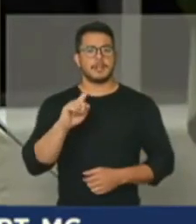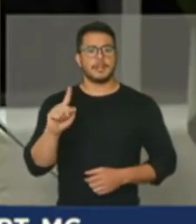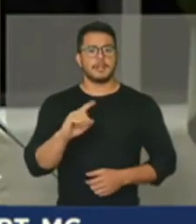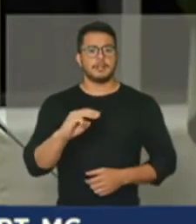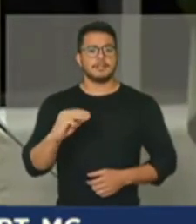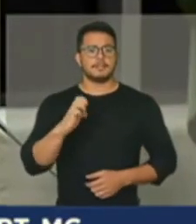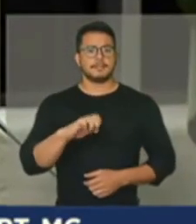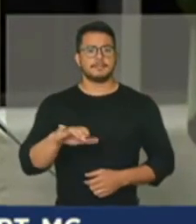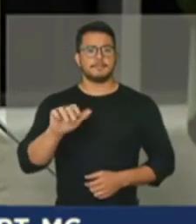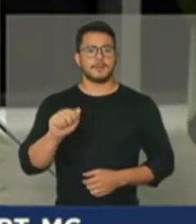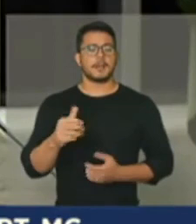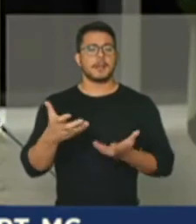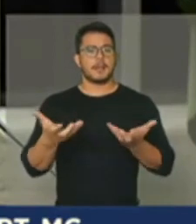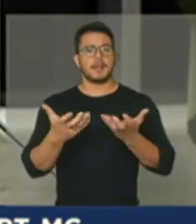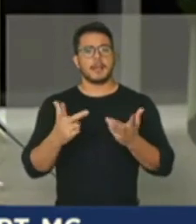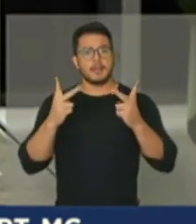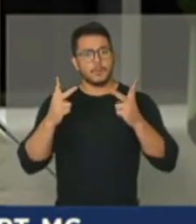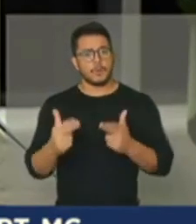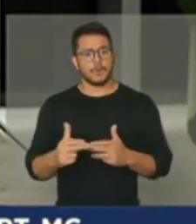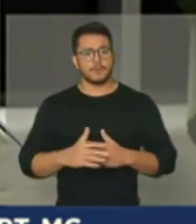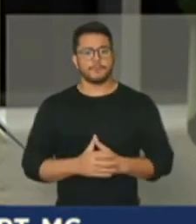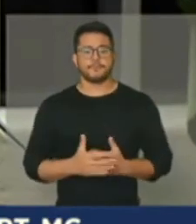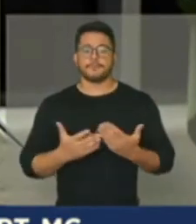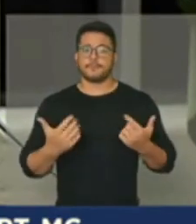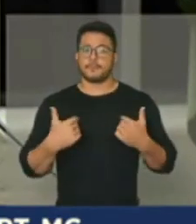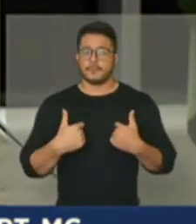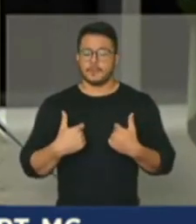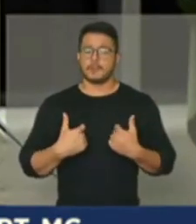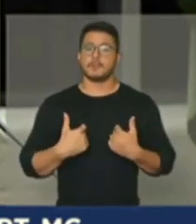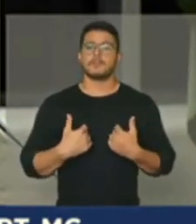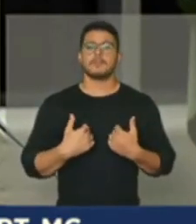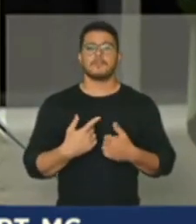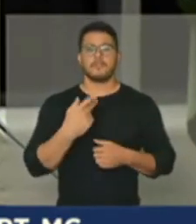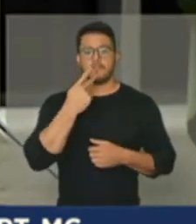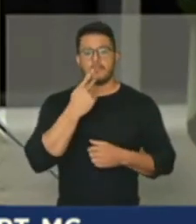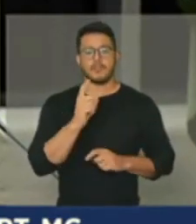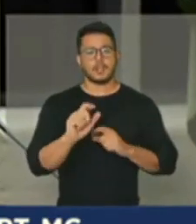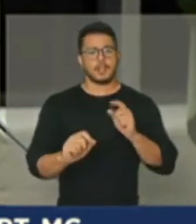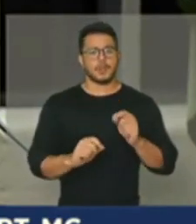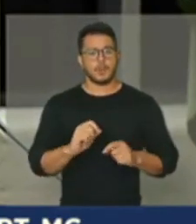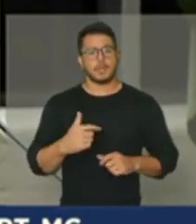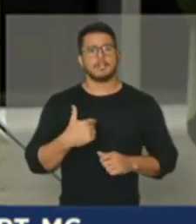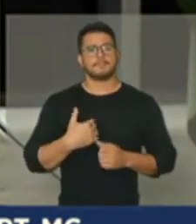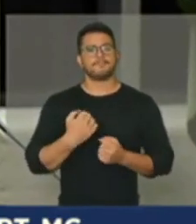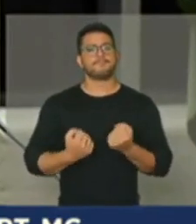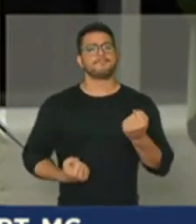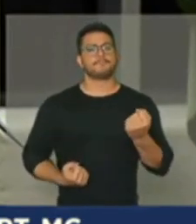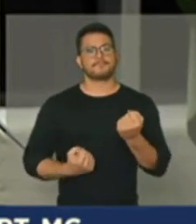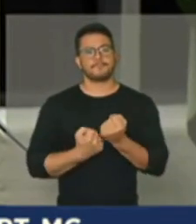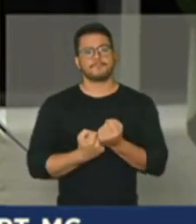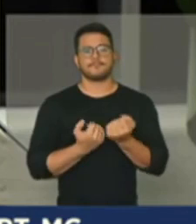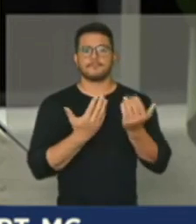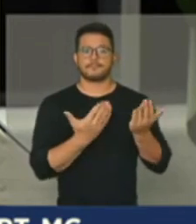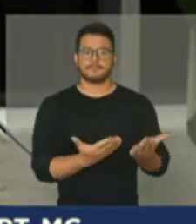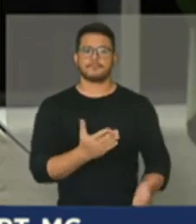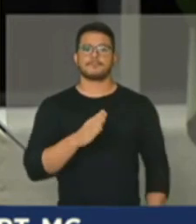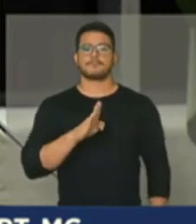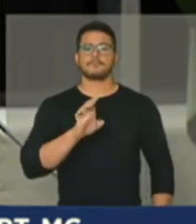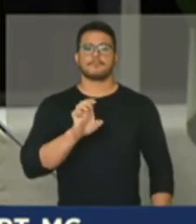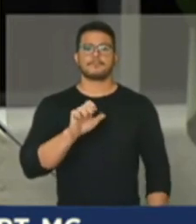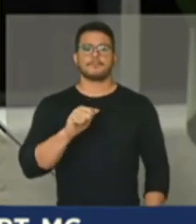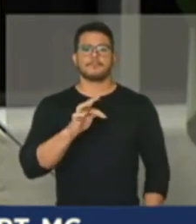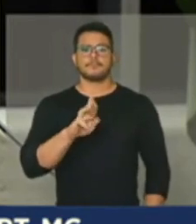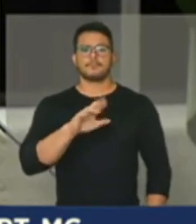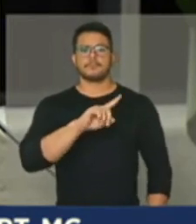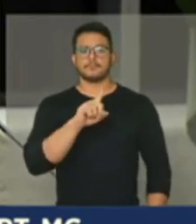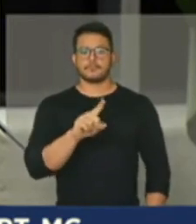calar a oposição. Então eu vim aqui trazer para a deputada Beatriz Cerqueira toda a minha solidariedade, a nossa solidariedade, garanto,